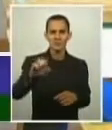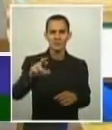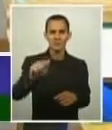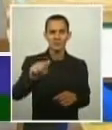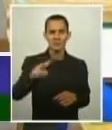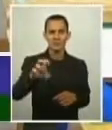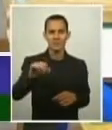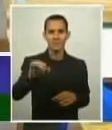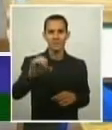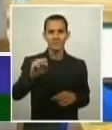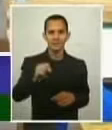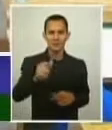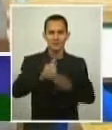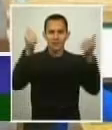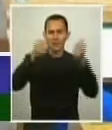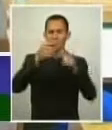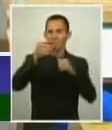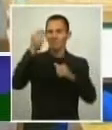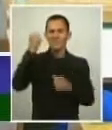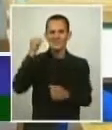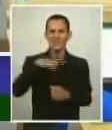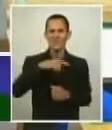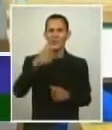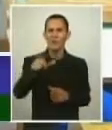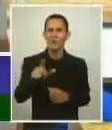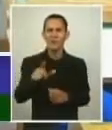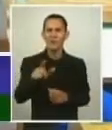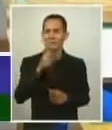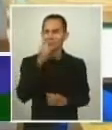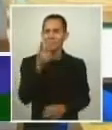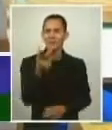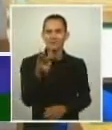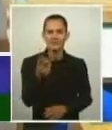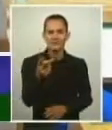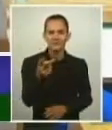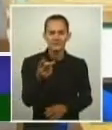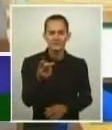na forma de musical Eu prefiro uma anterior em que